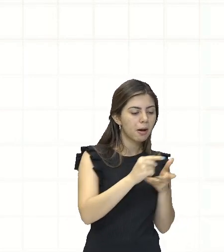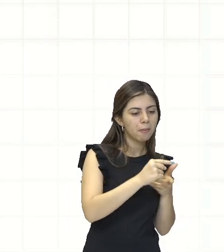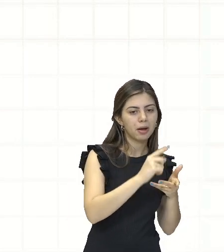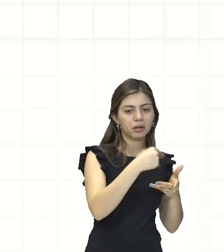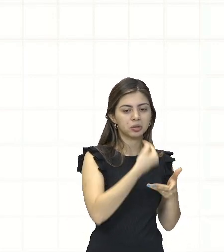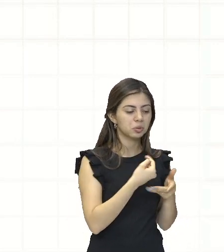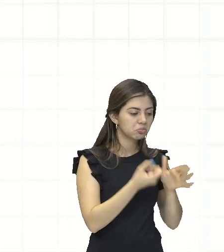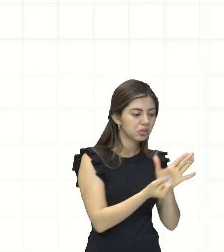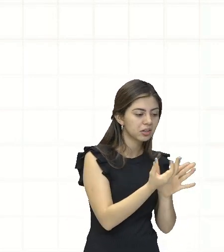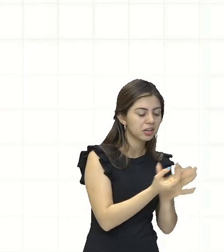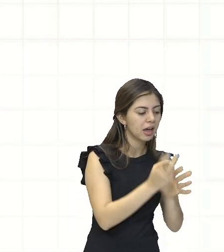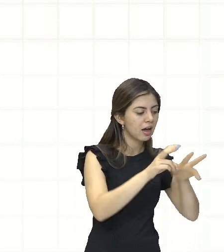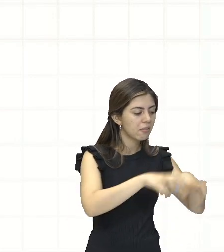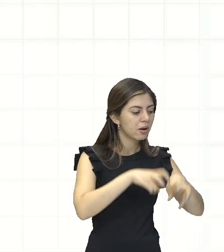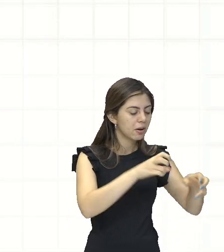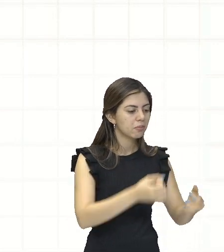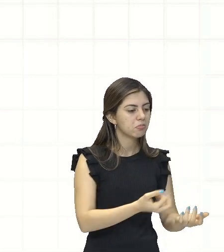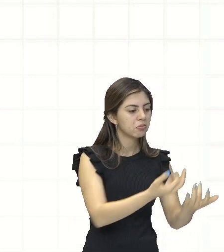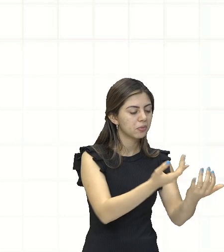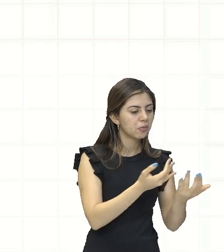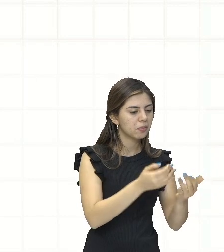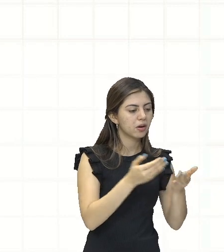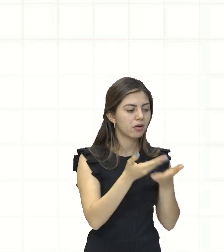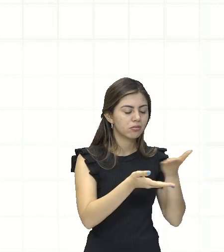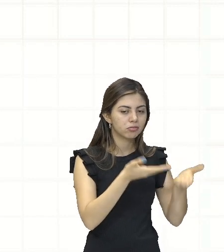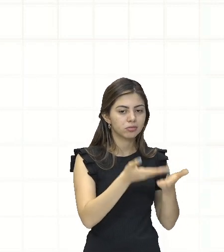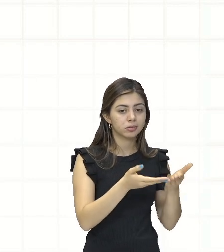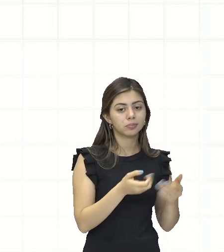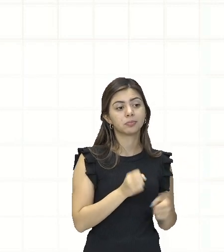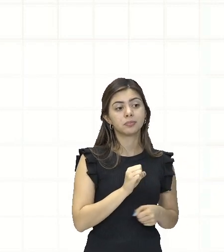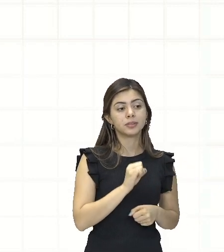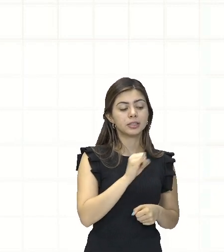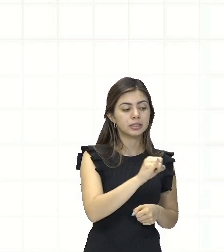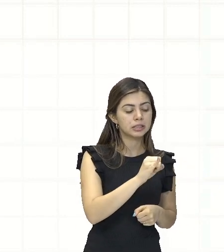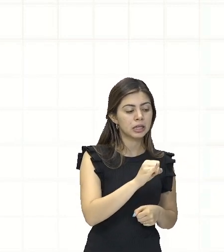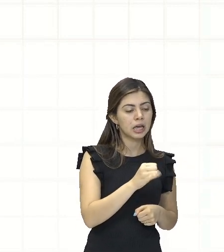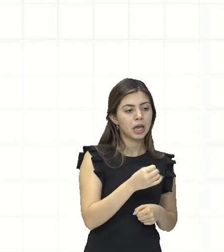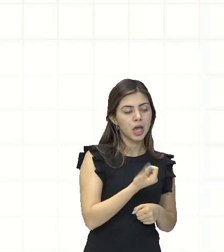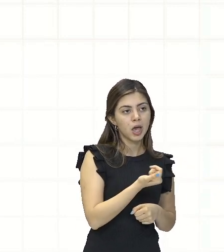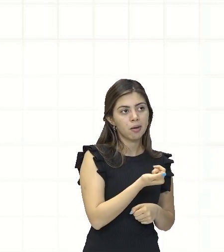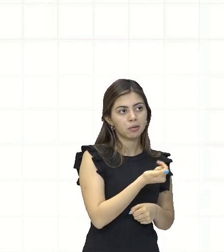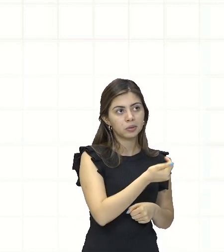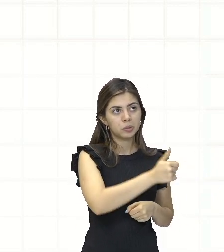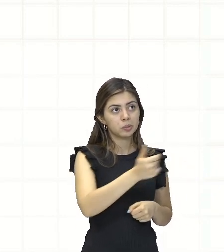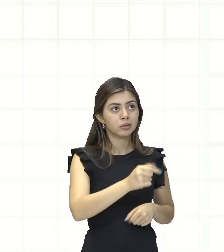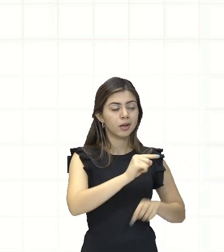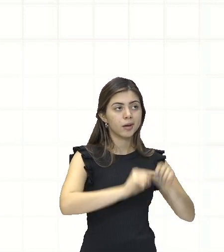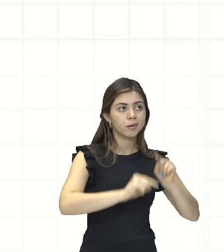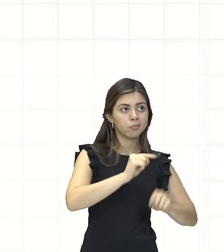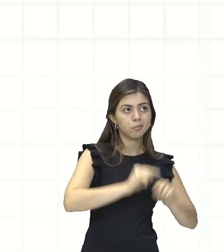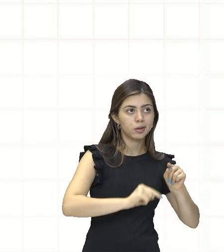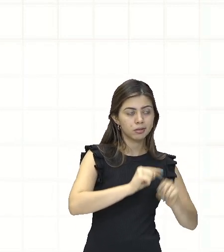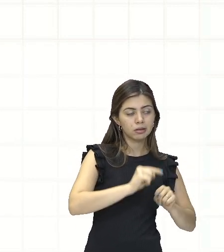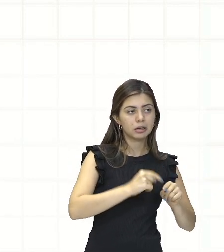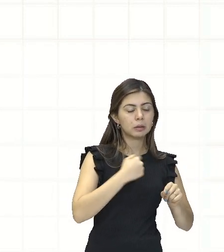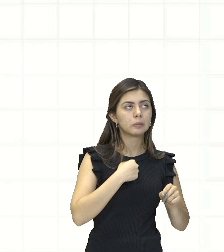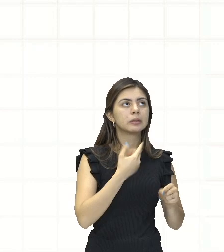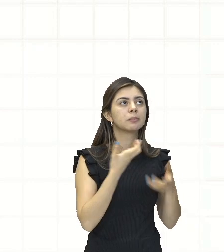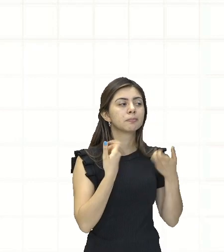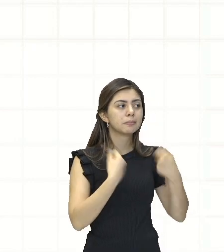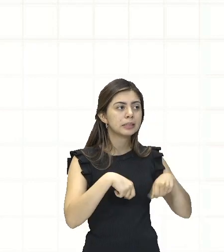produziam, eles cultivavam, eles cuidavam. Caso não houvesse ali a produção de determinado produto que eles